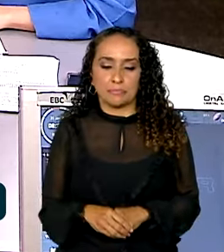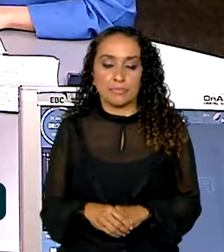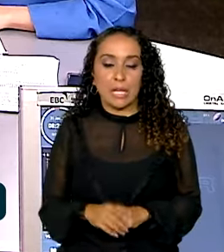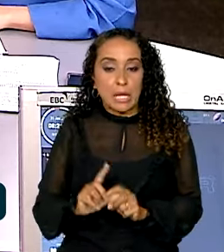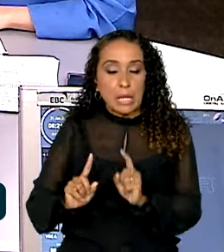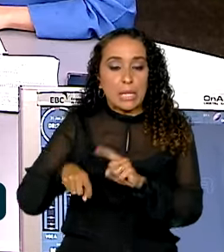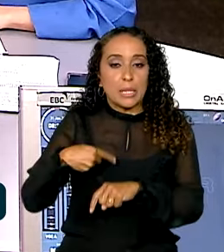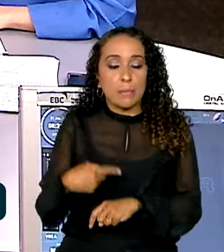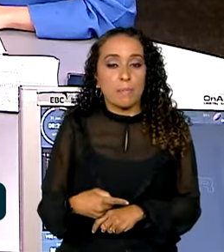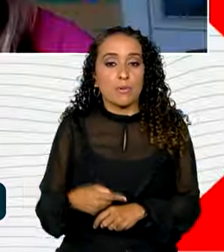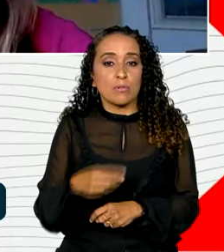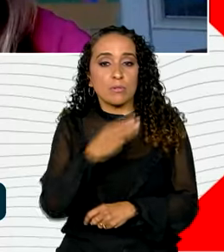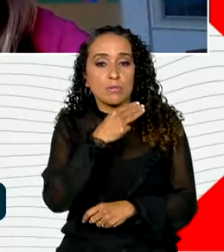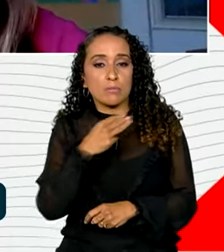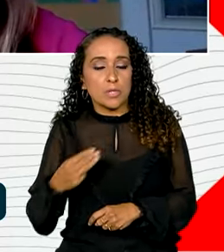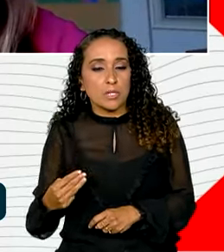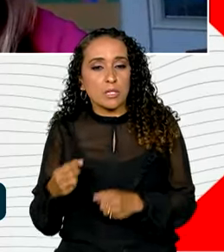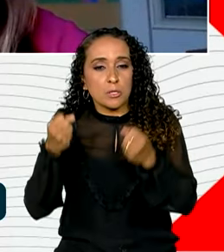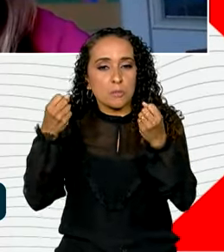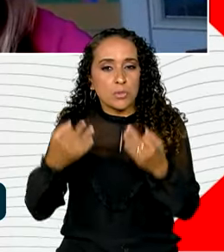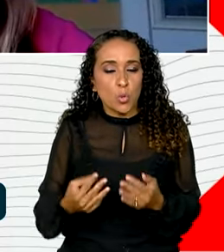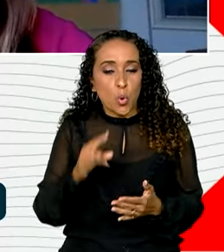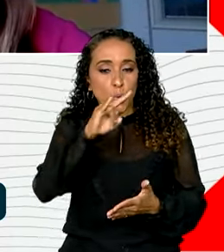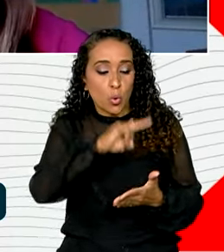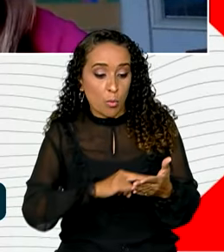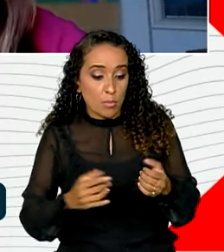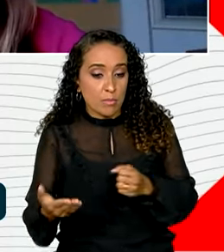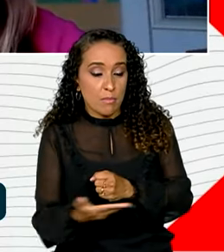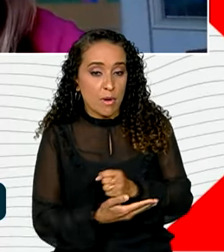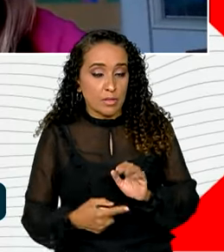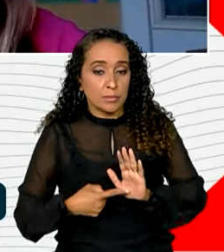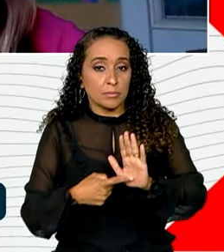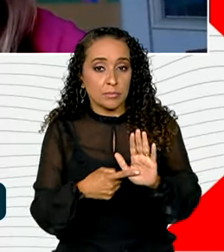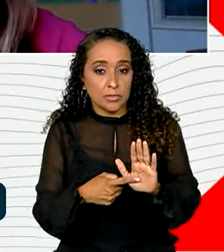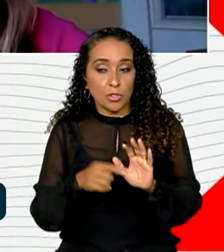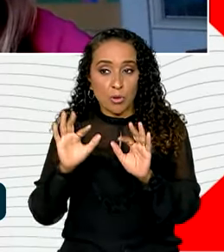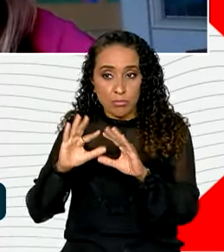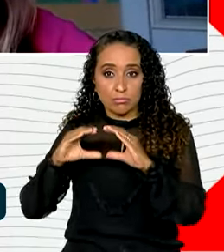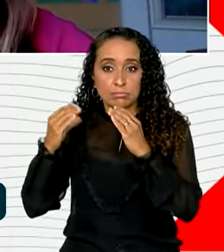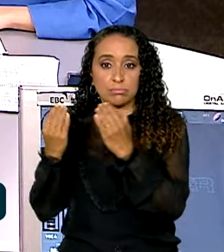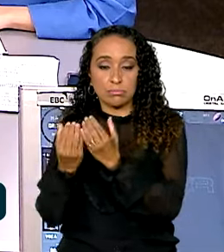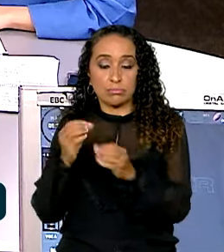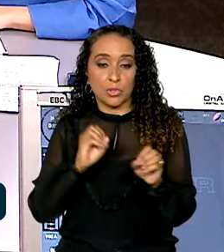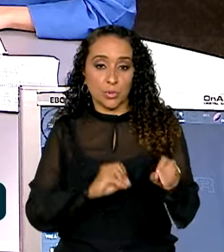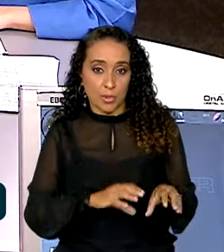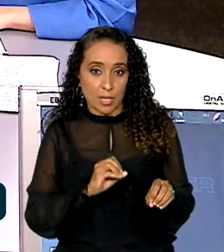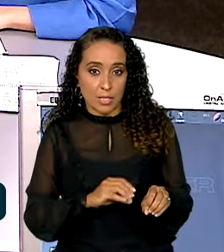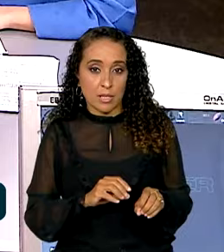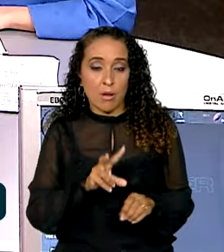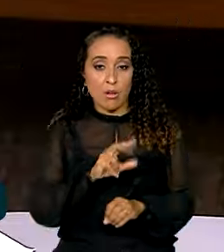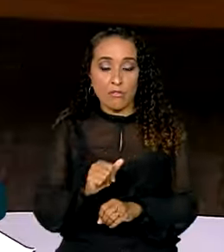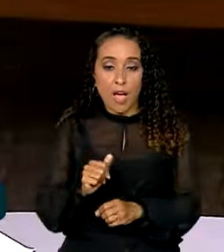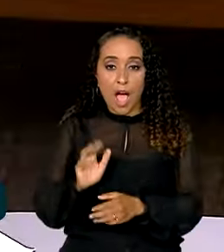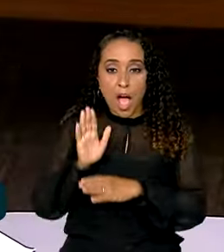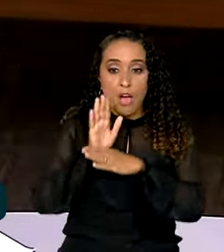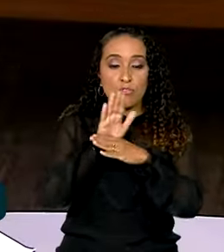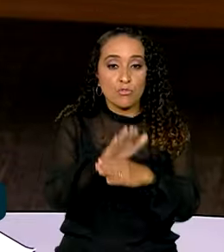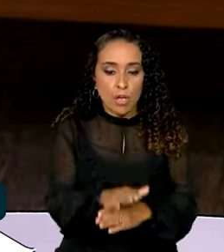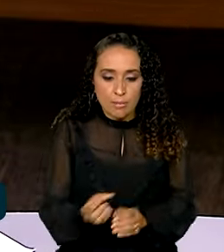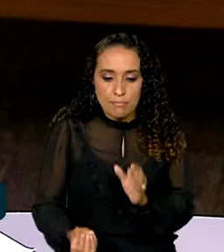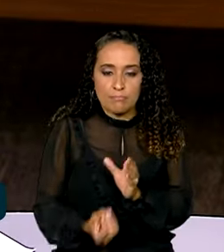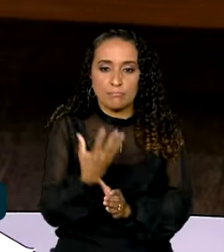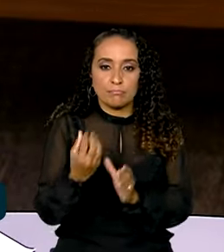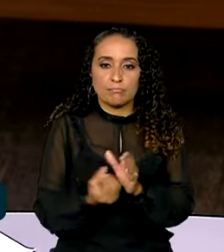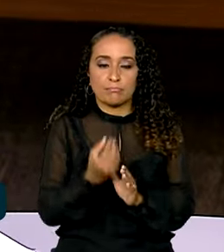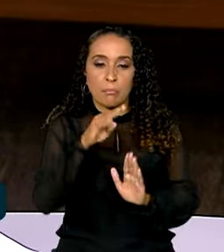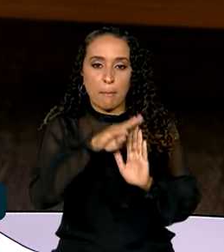seguida, o ministro falou sobre o documento base apresentado pelo Fórum da Educação e que vai contribuir para a elaboração